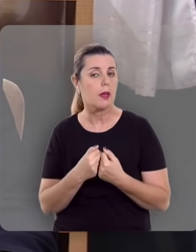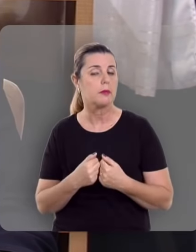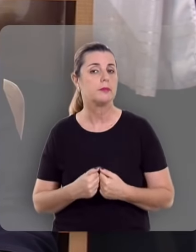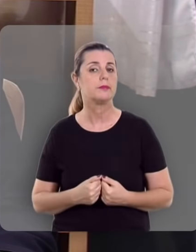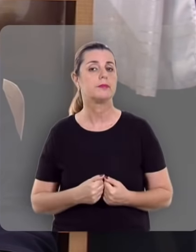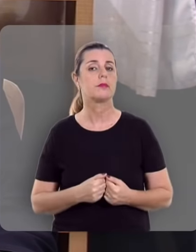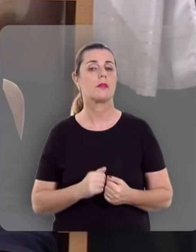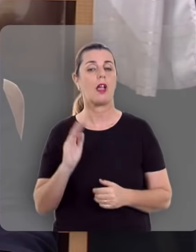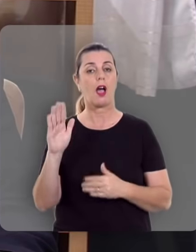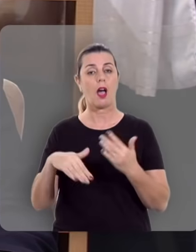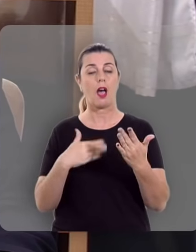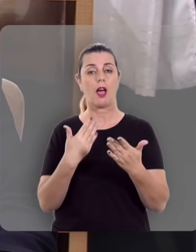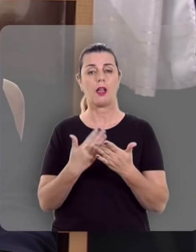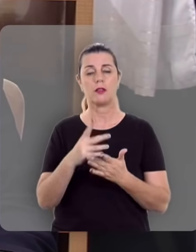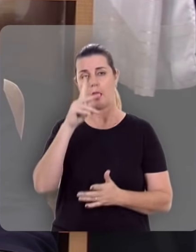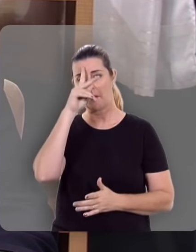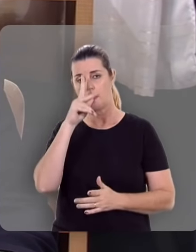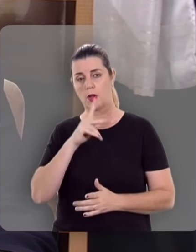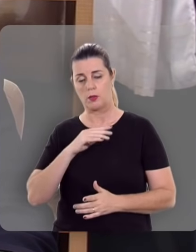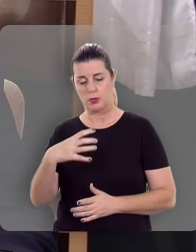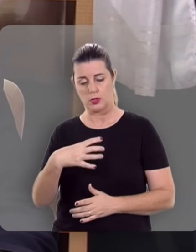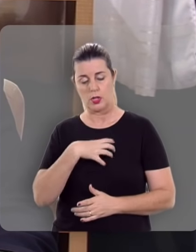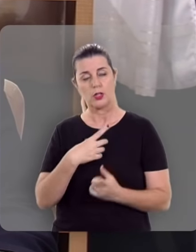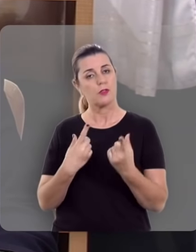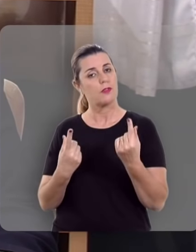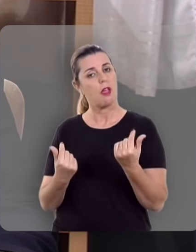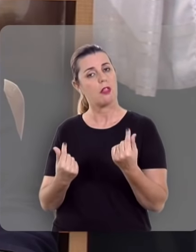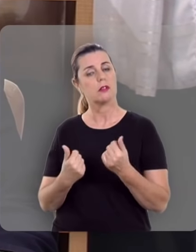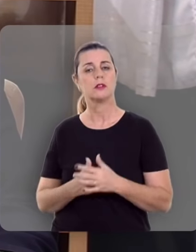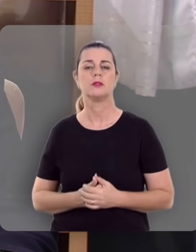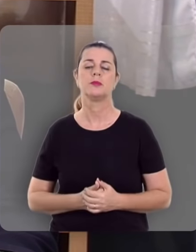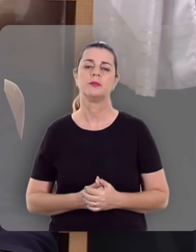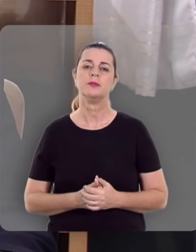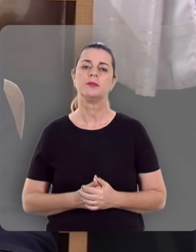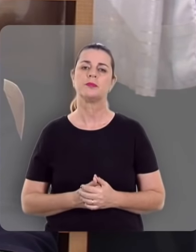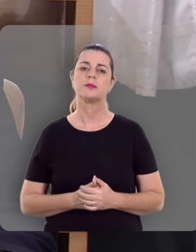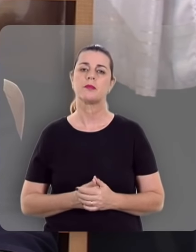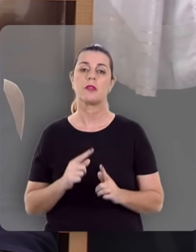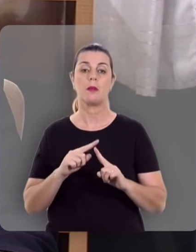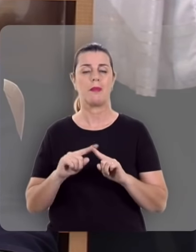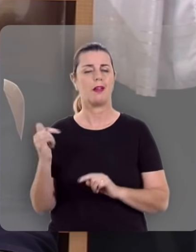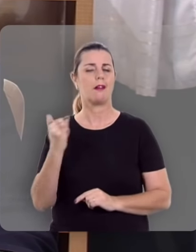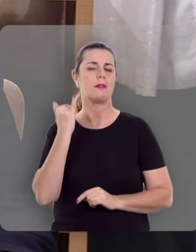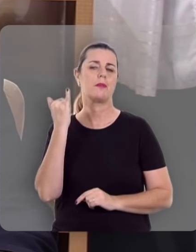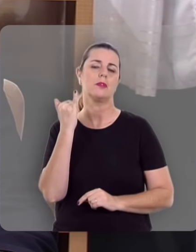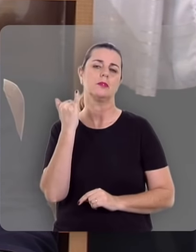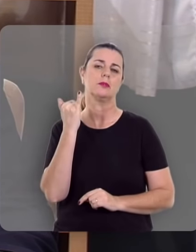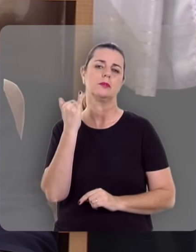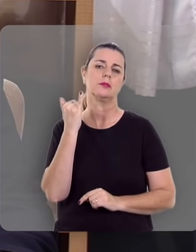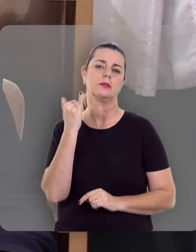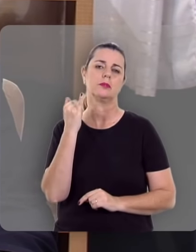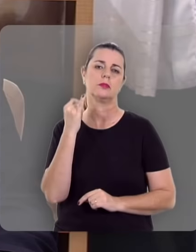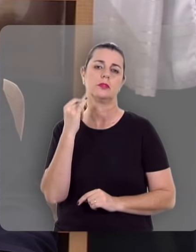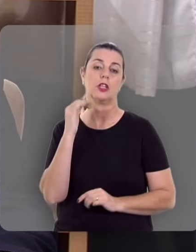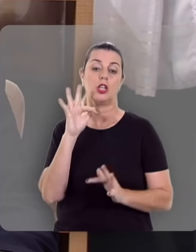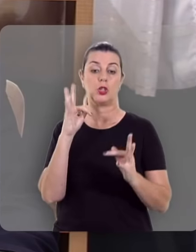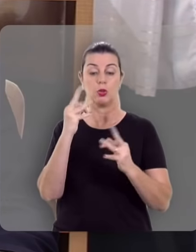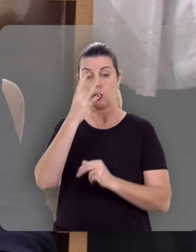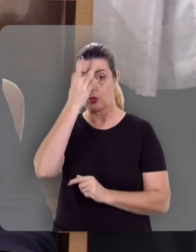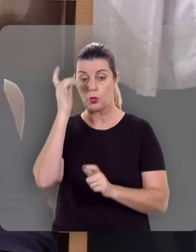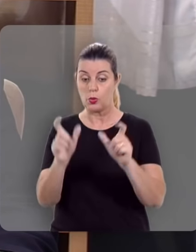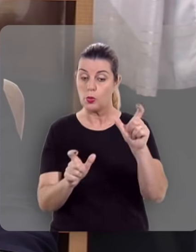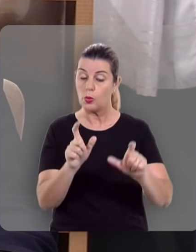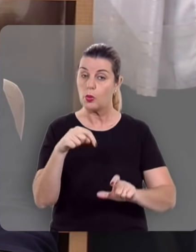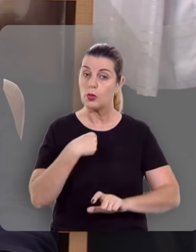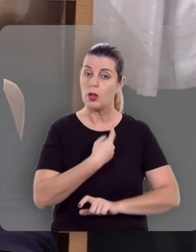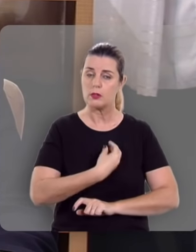família e até na sua própria situação financeira. Mas é extremamente importante para que todas as áreas